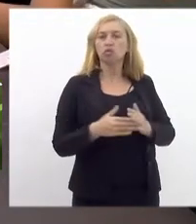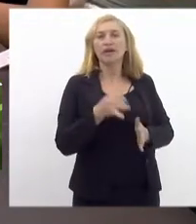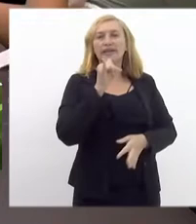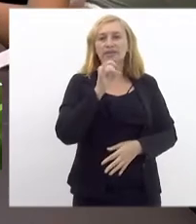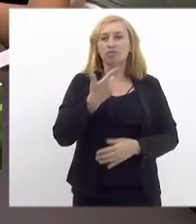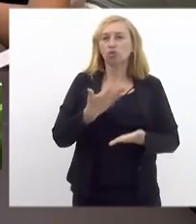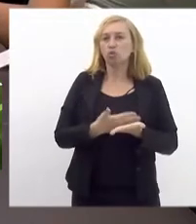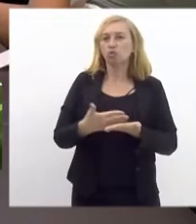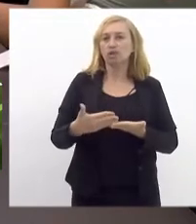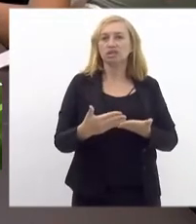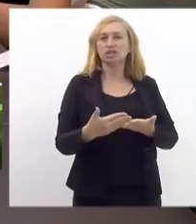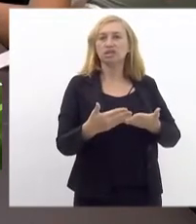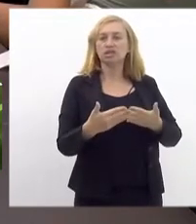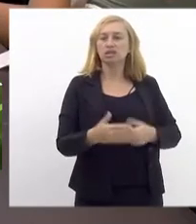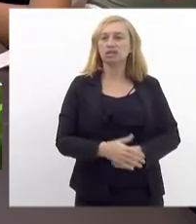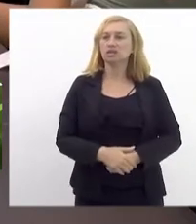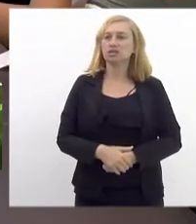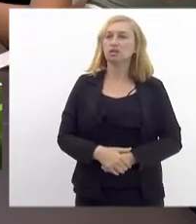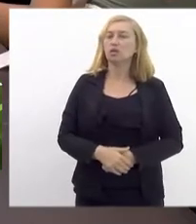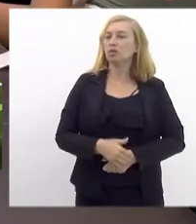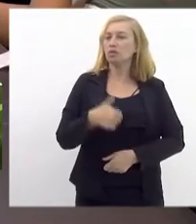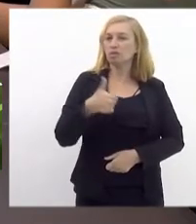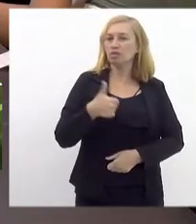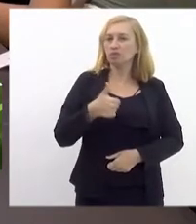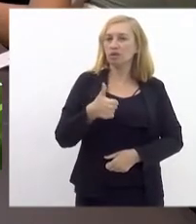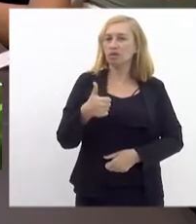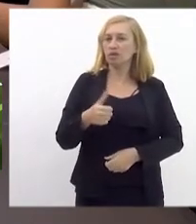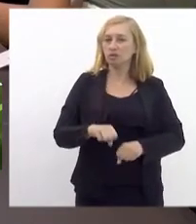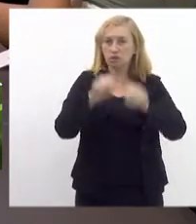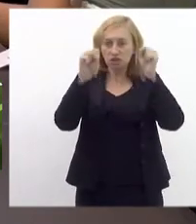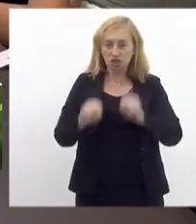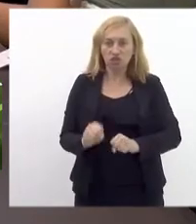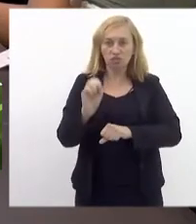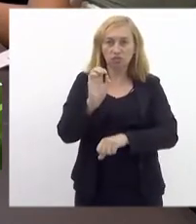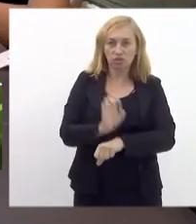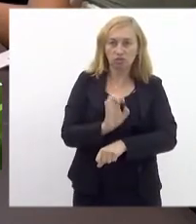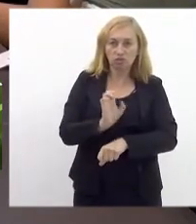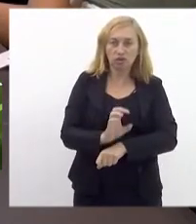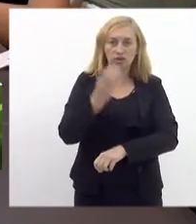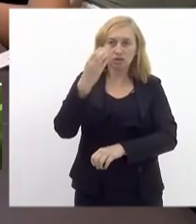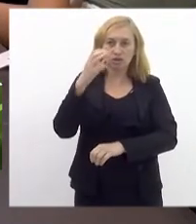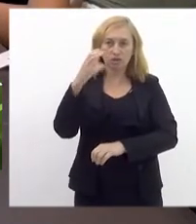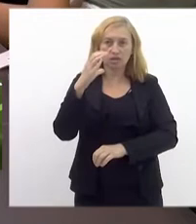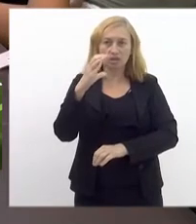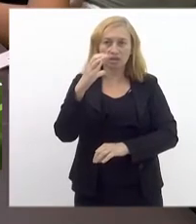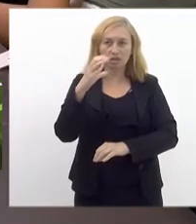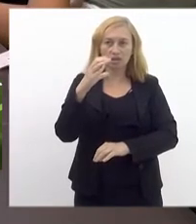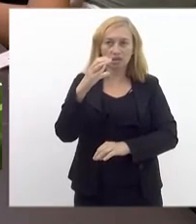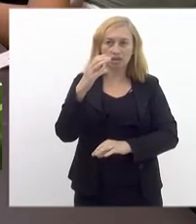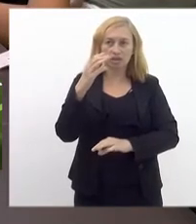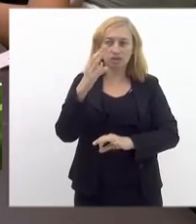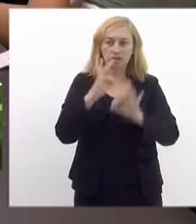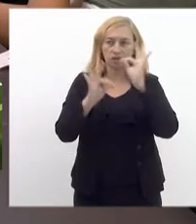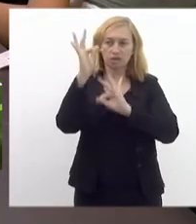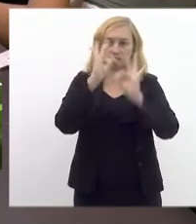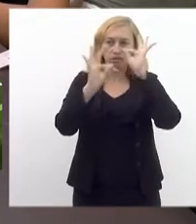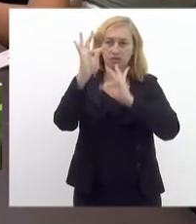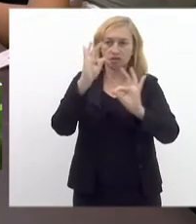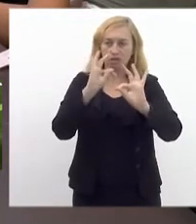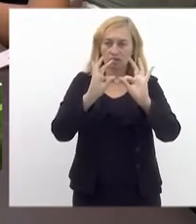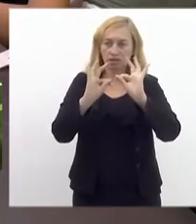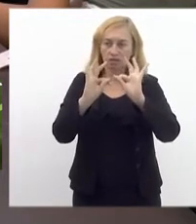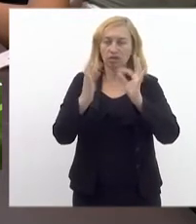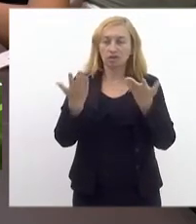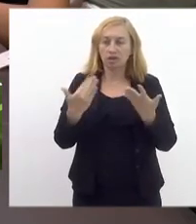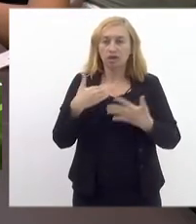quando começam os princípios, o primeiro princípio de um sistema estadual de ciência, tecnologia e inovação é domínio da inovação tecnológica.